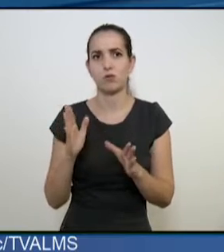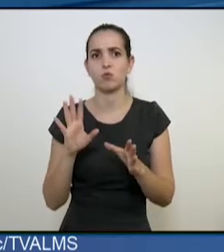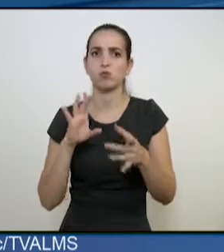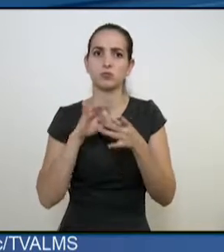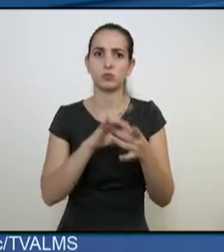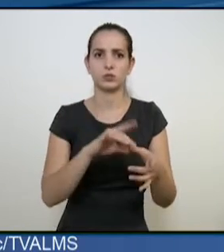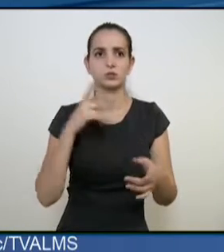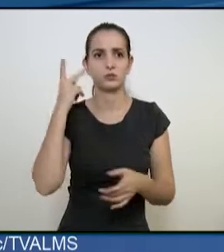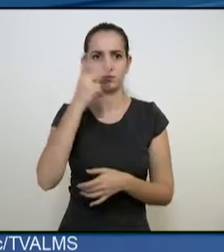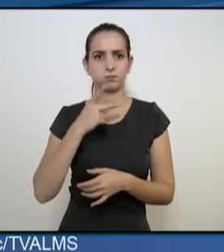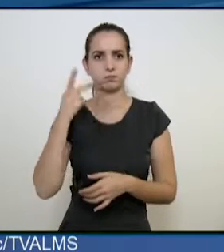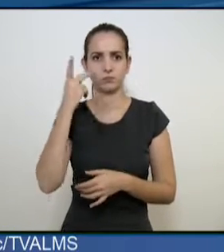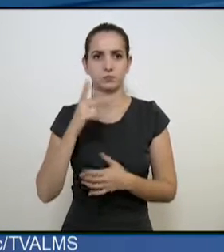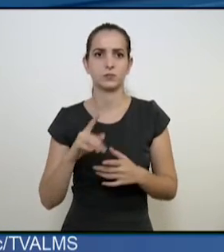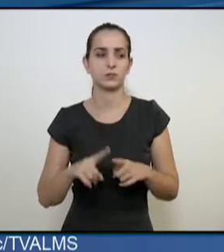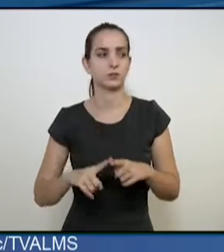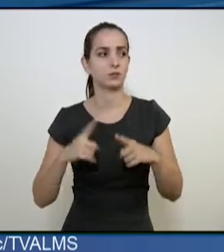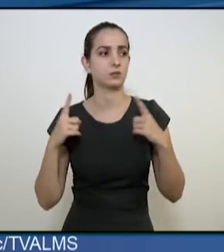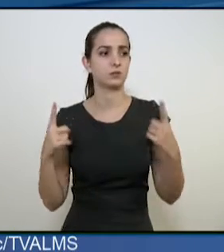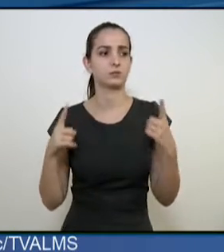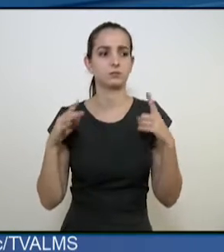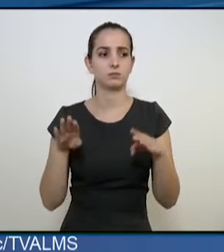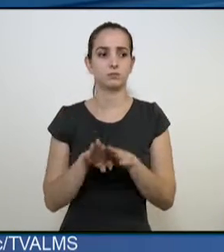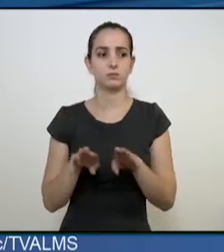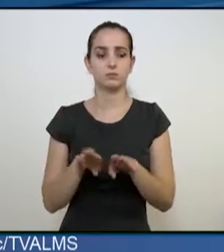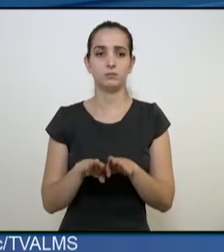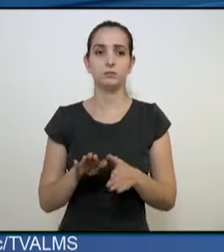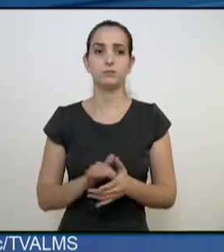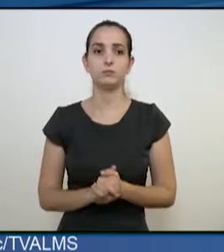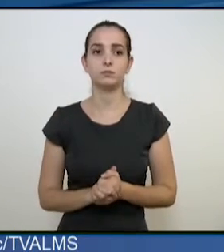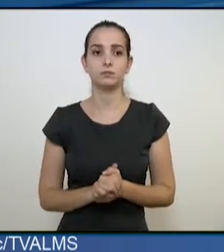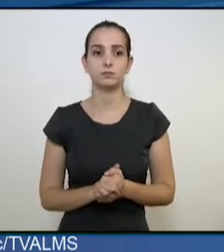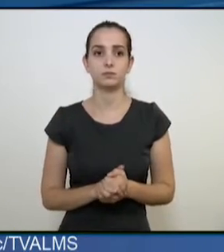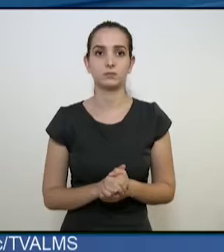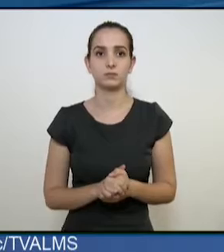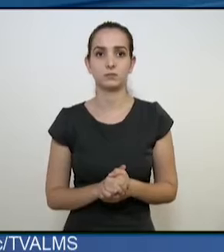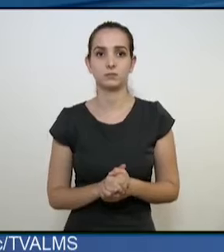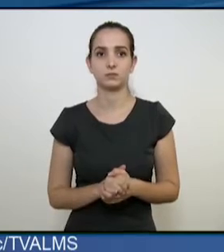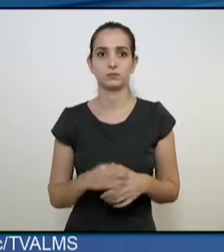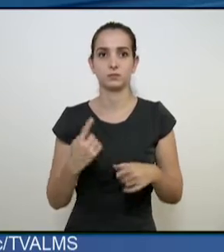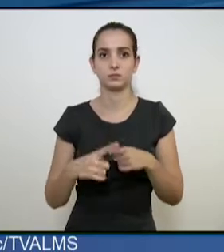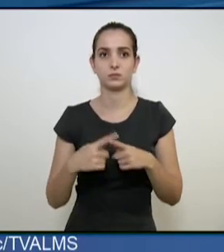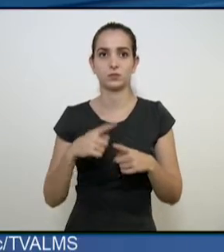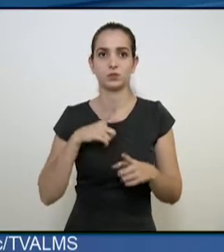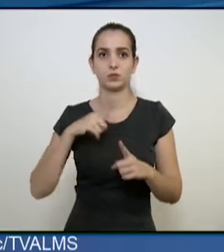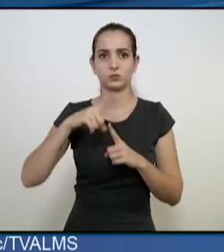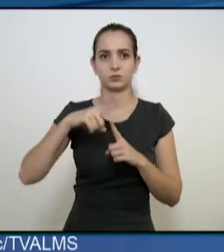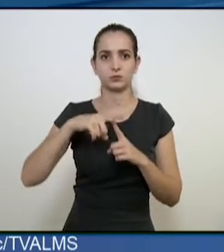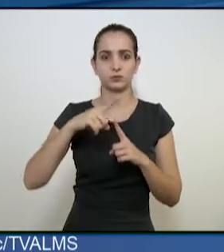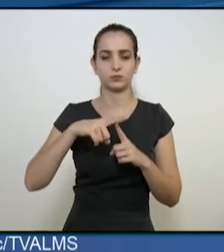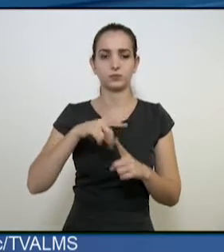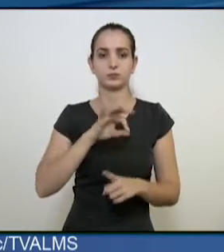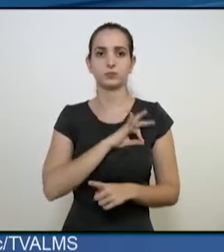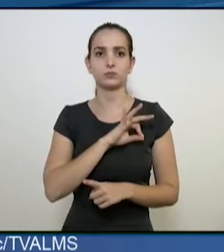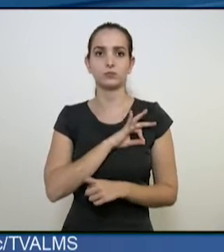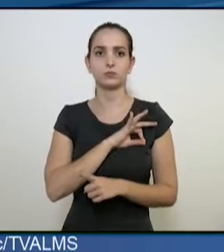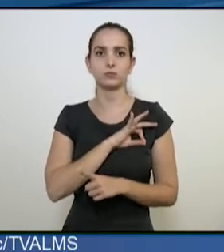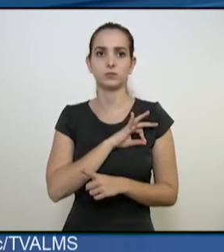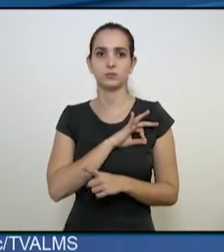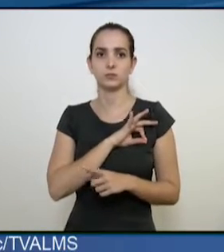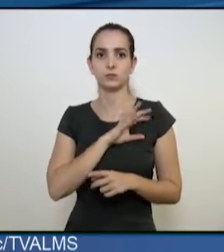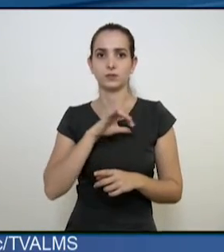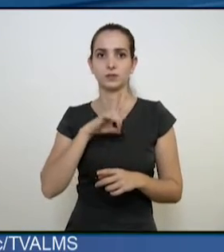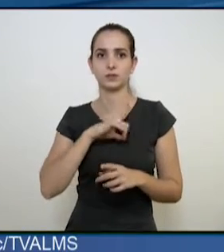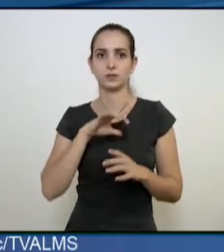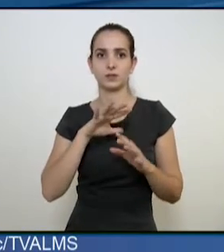nefasta à população, mas também pelo tipo de polícia que serve lá.